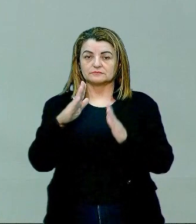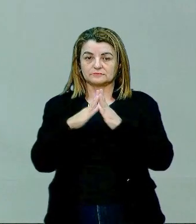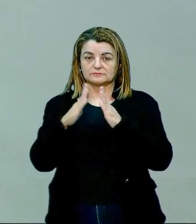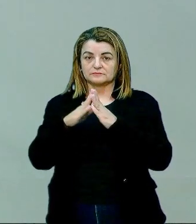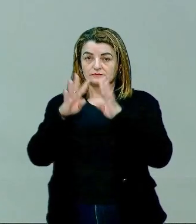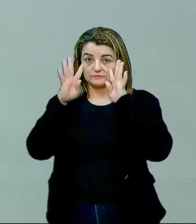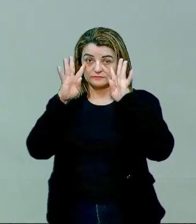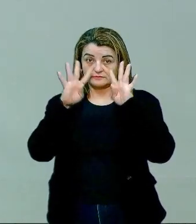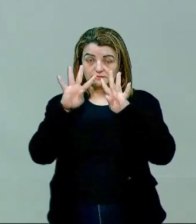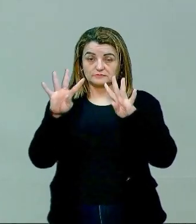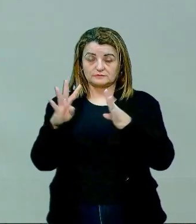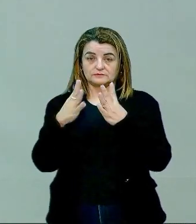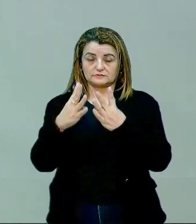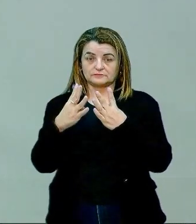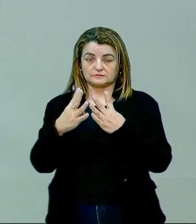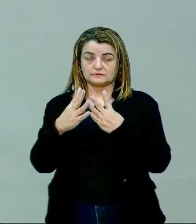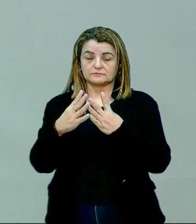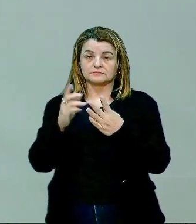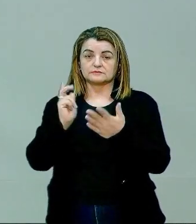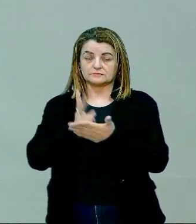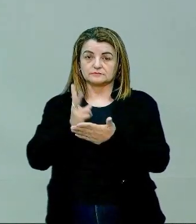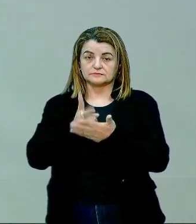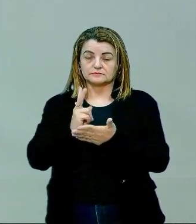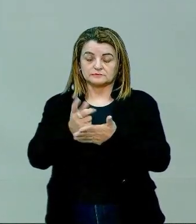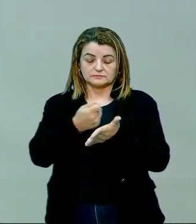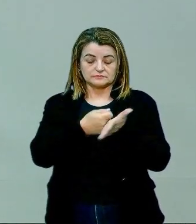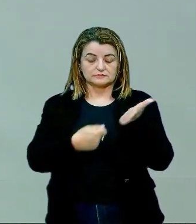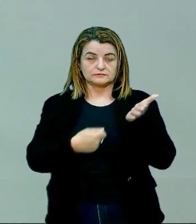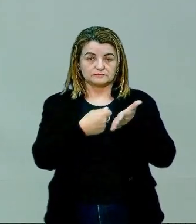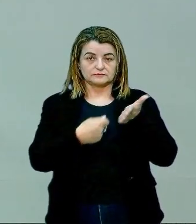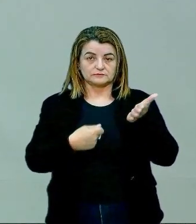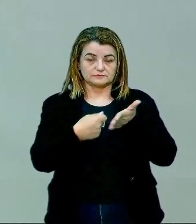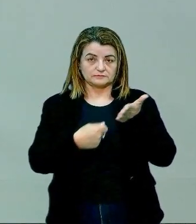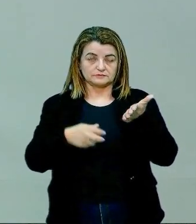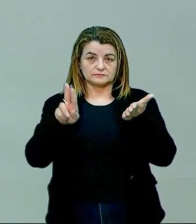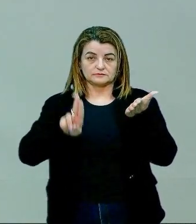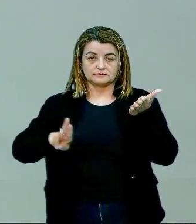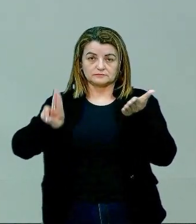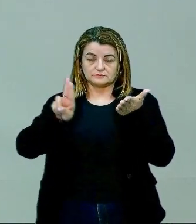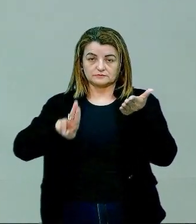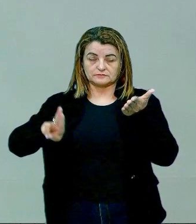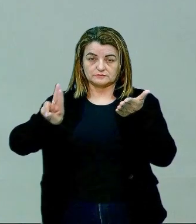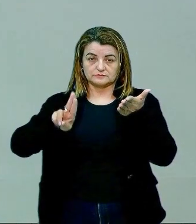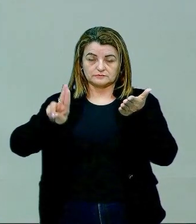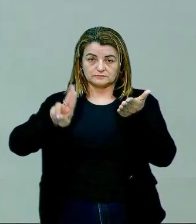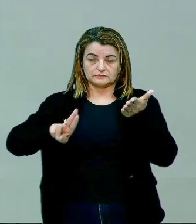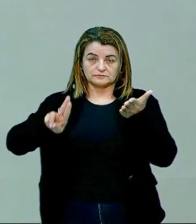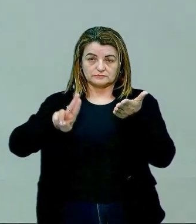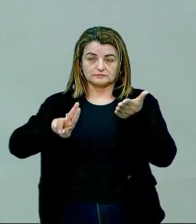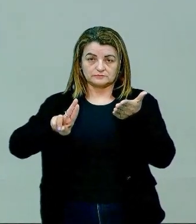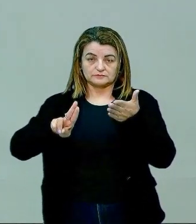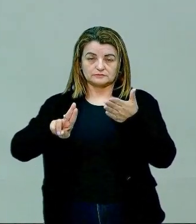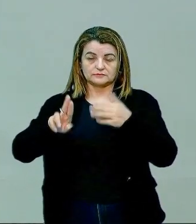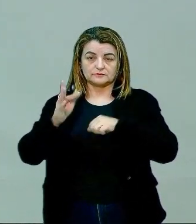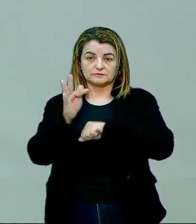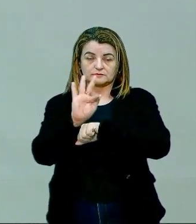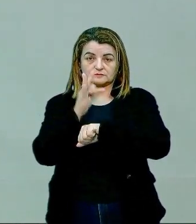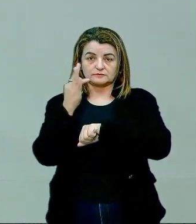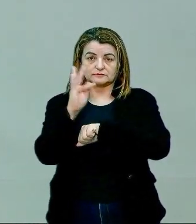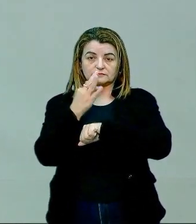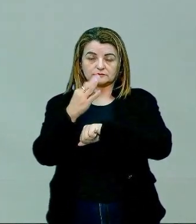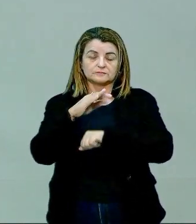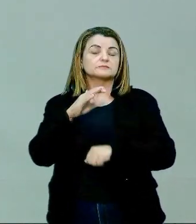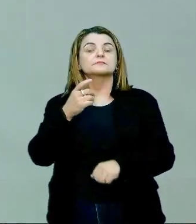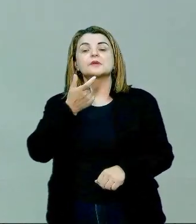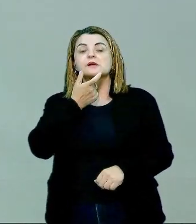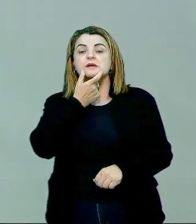bastante atenção que geralmente na escrita as pessoas utilizam a forma mais formal da língua inglesa,